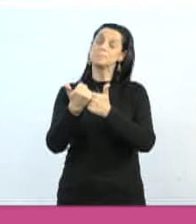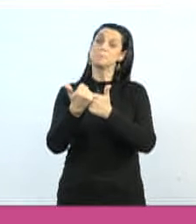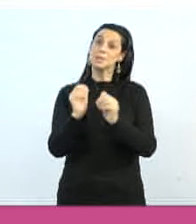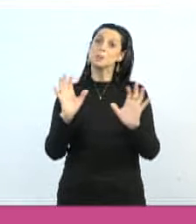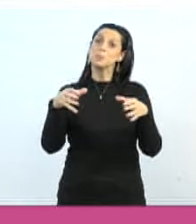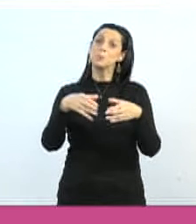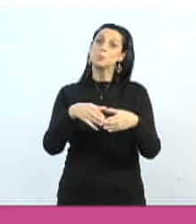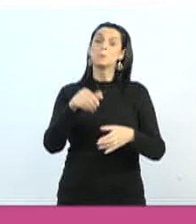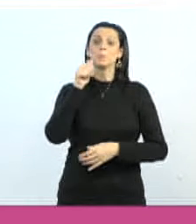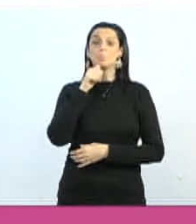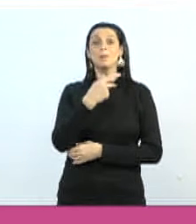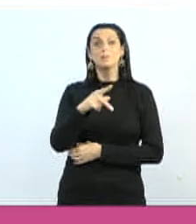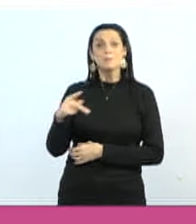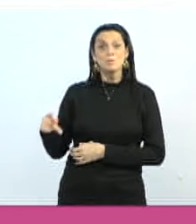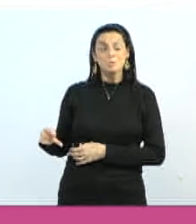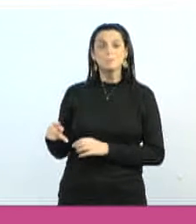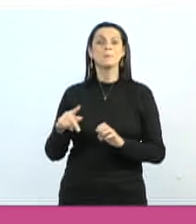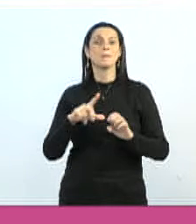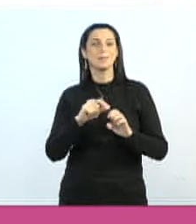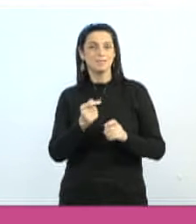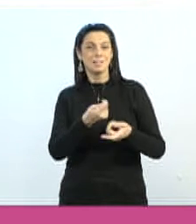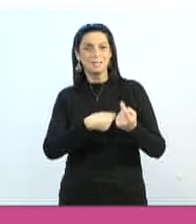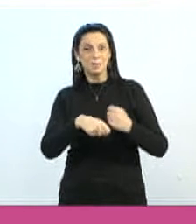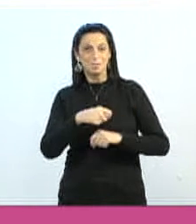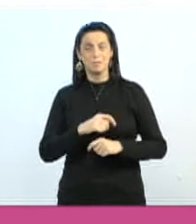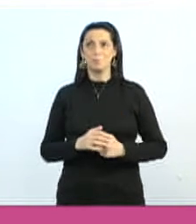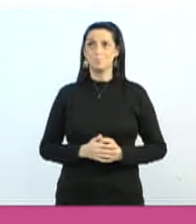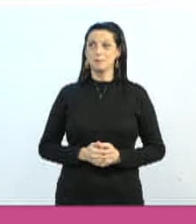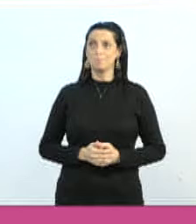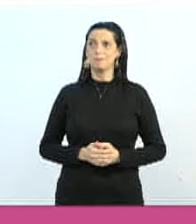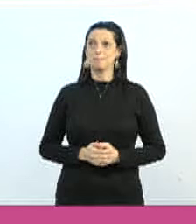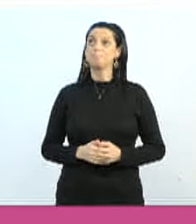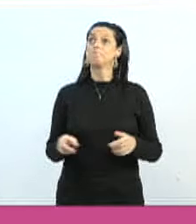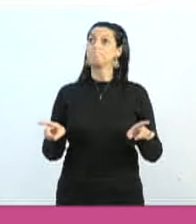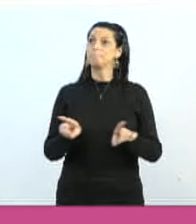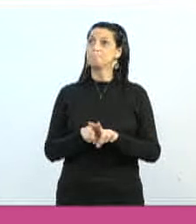mulheres e seus negócios. Aí a gente pôde também trocar